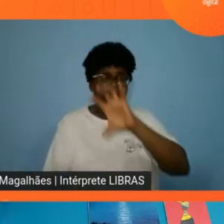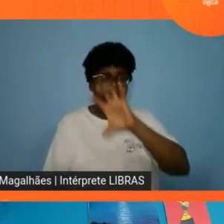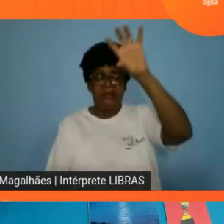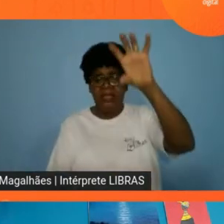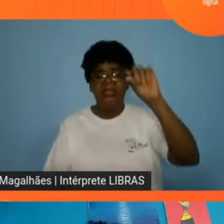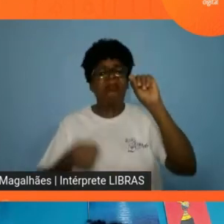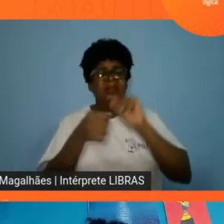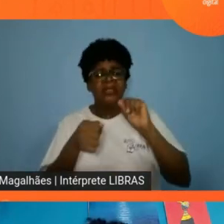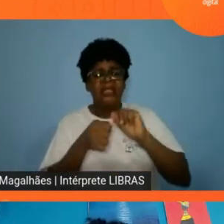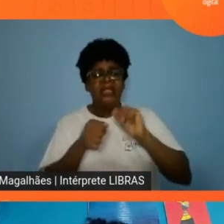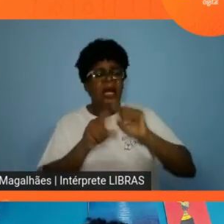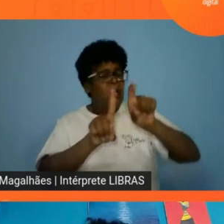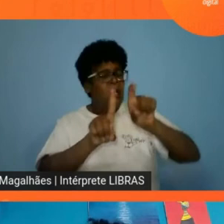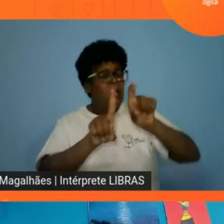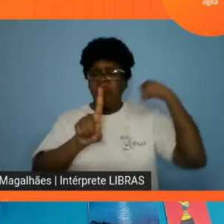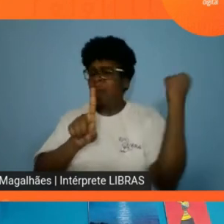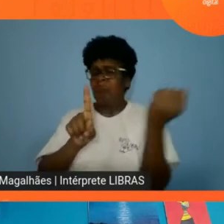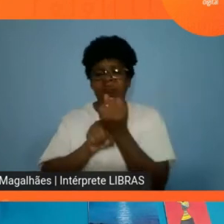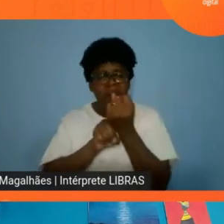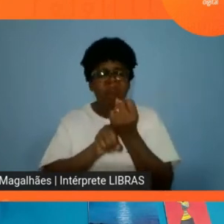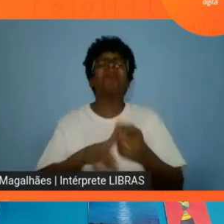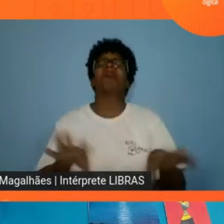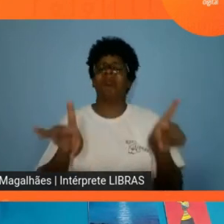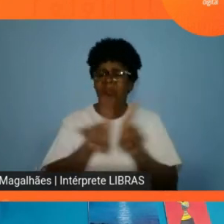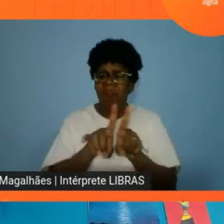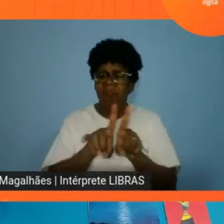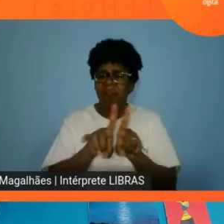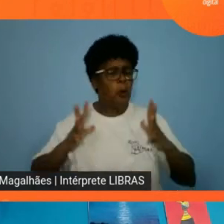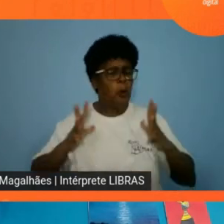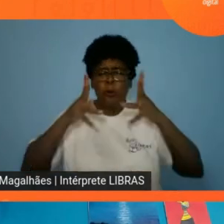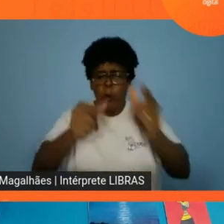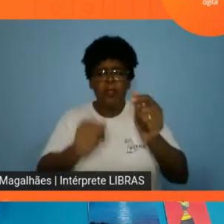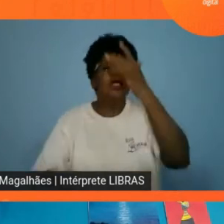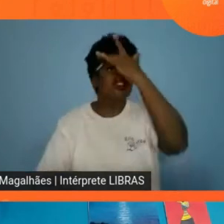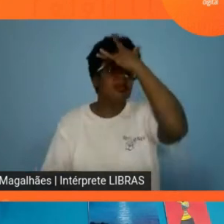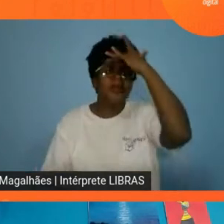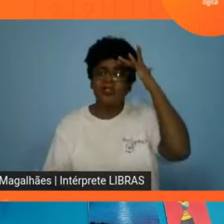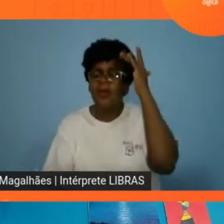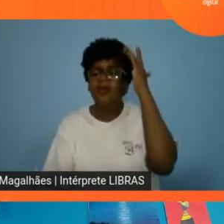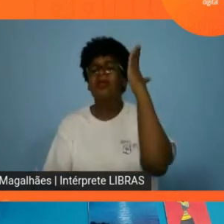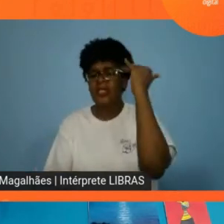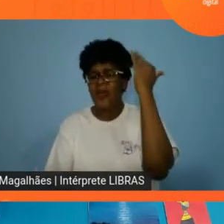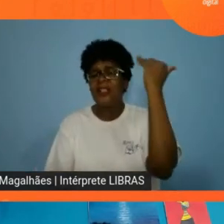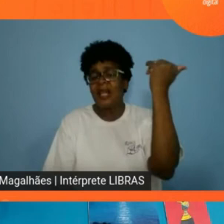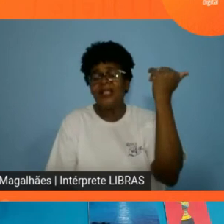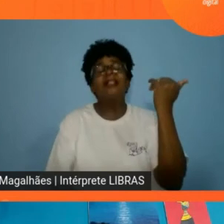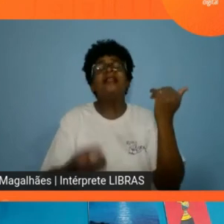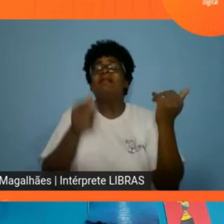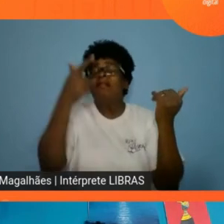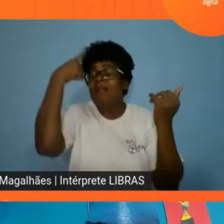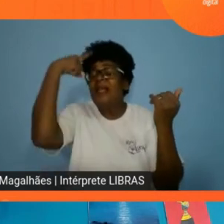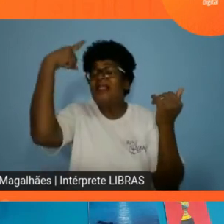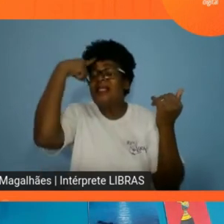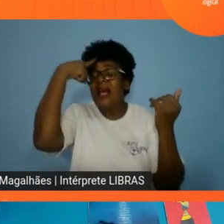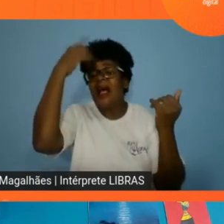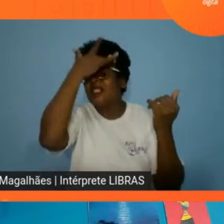instituições. Então, se isso já se dá por todas as pessoas que são artistas, né? Imaginam as pessoas negras que